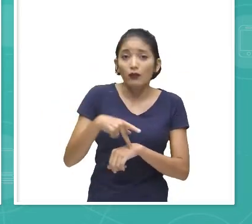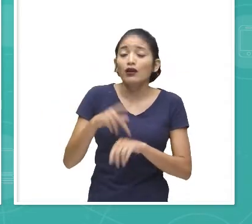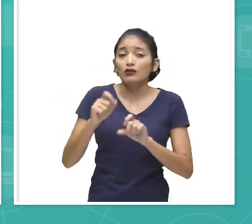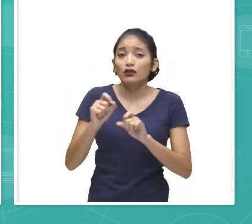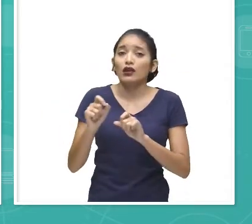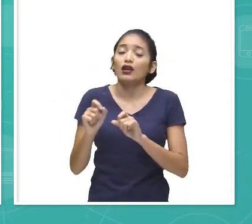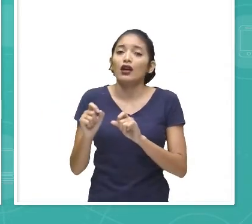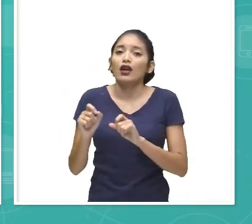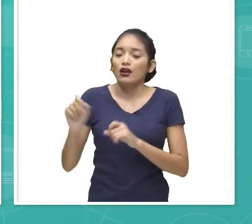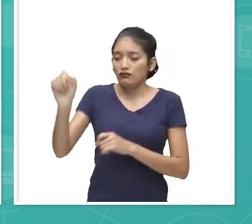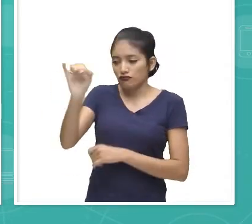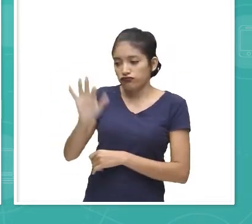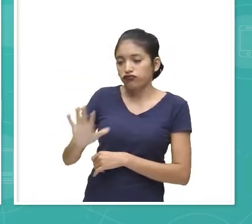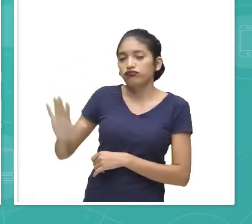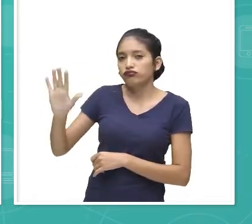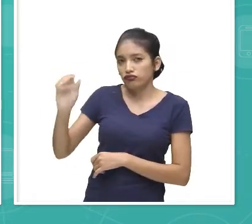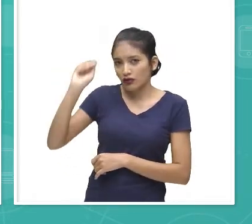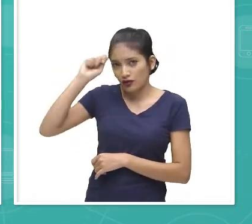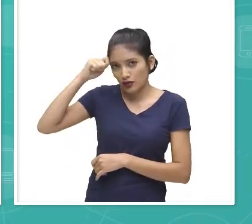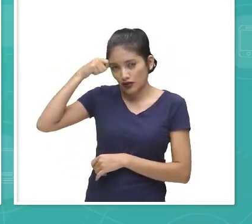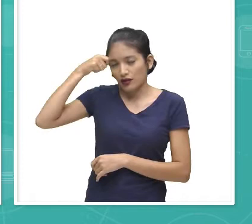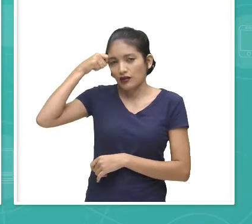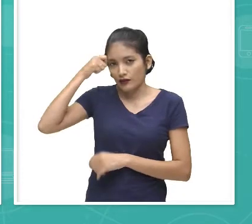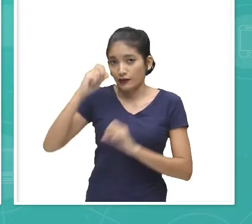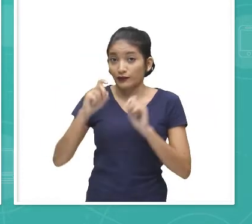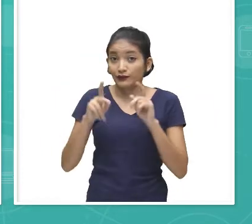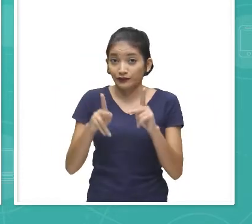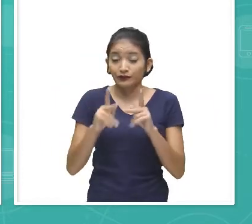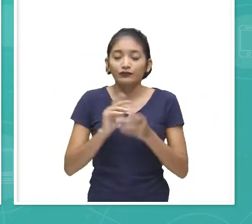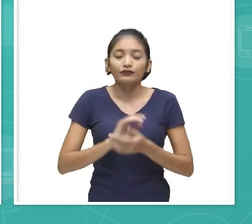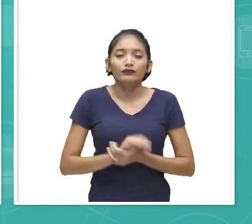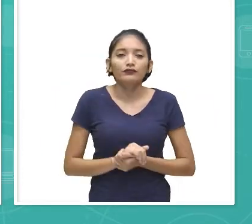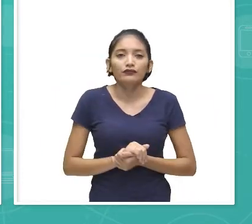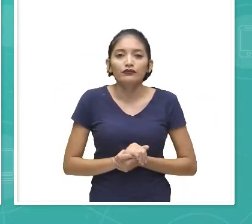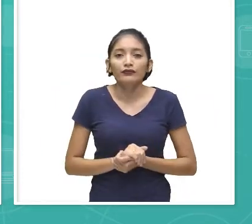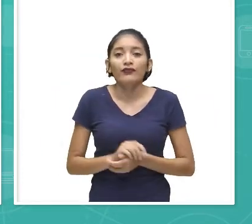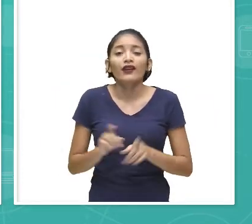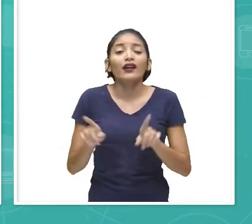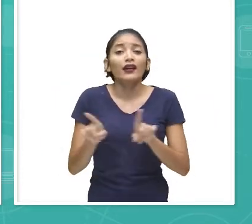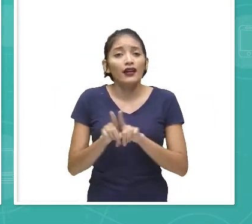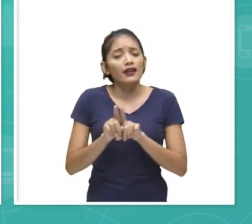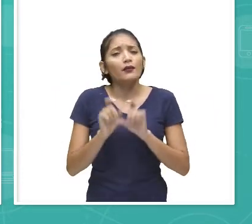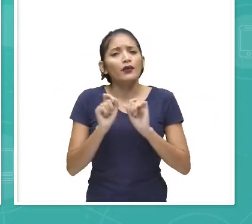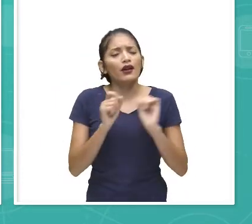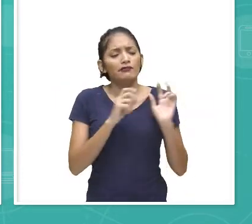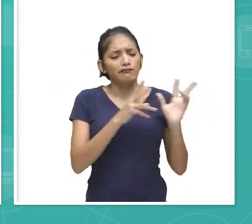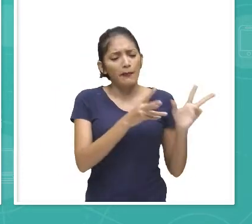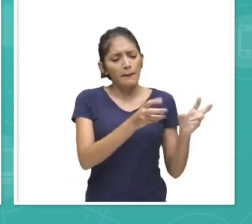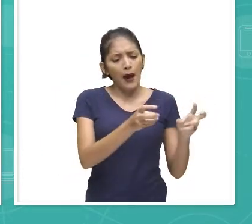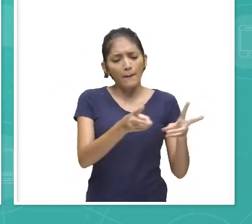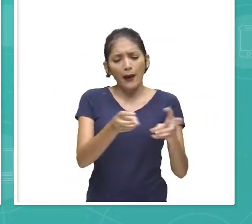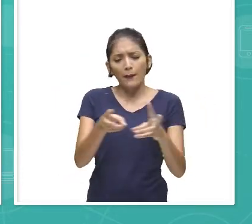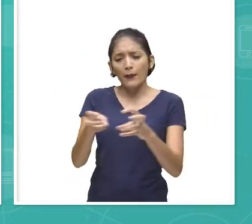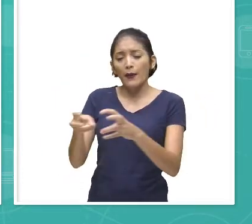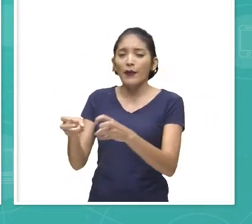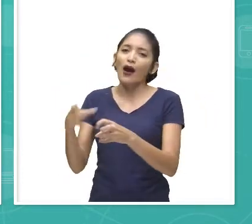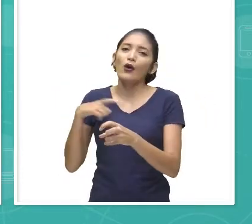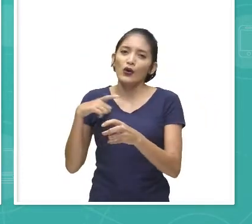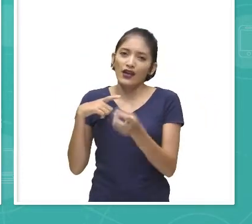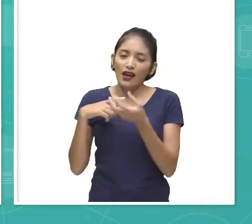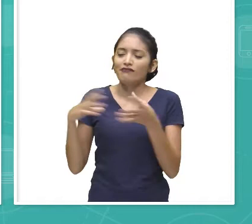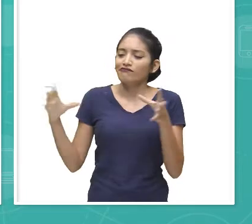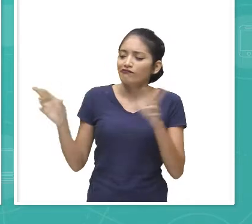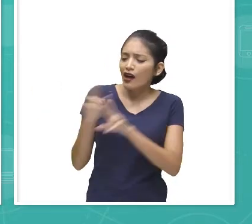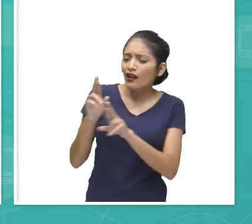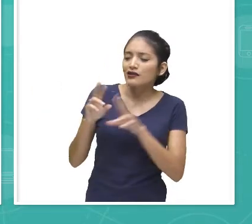esse continente, a África. E a gente vai perceber que tem muito em comum com eles. Vamos